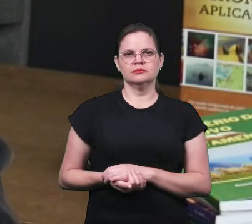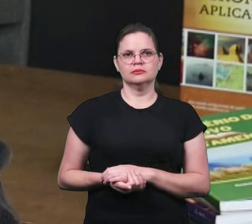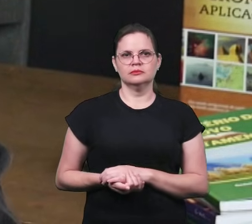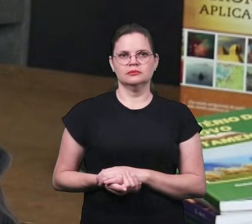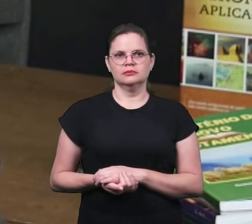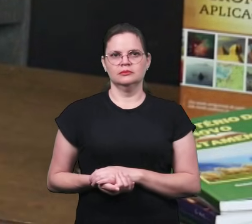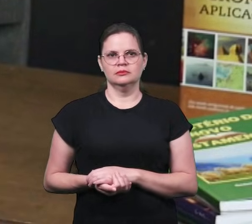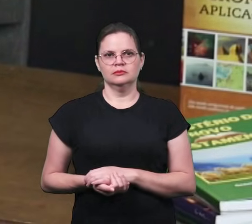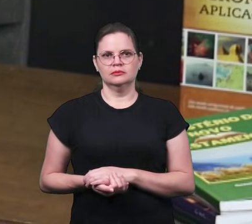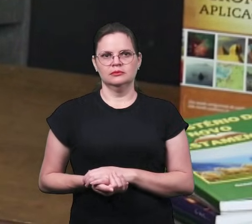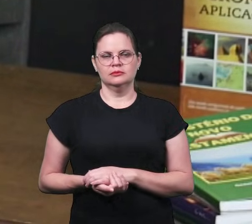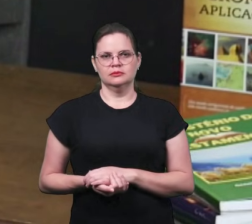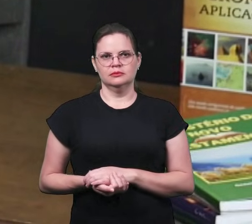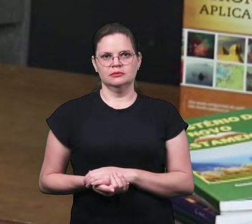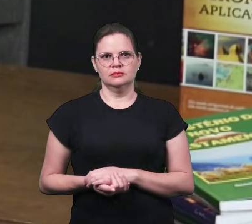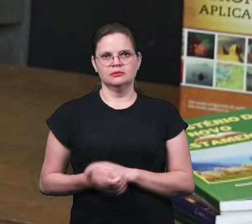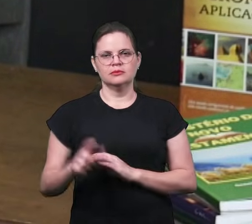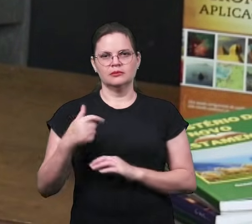nossos